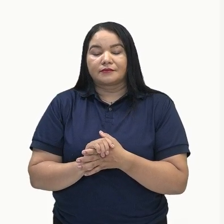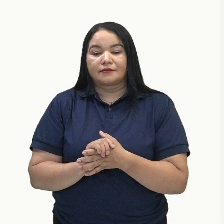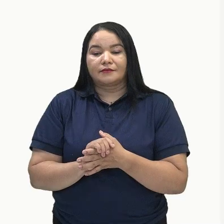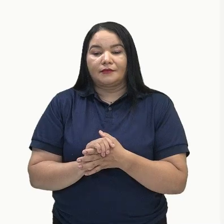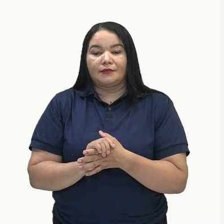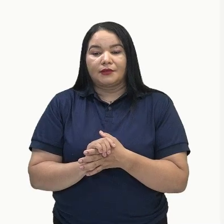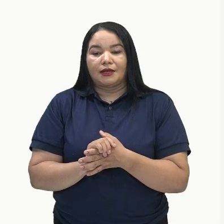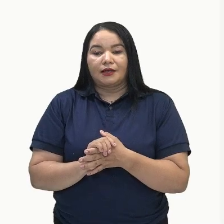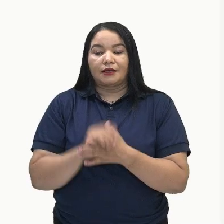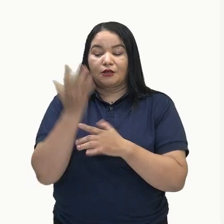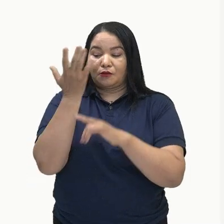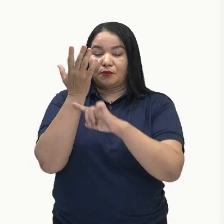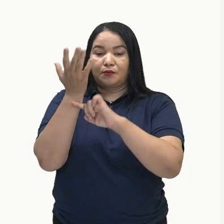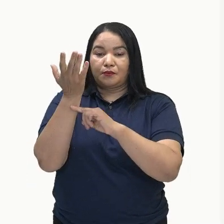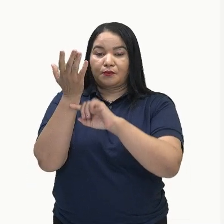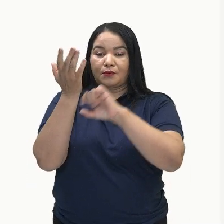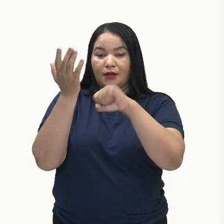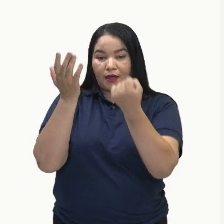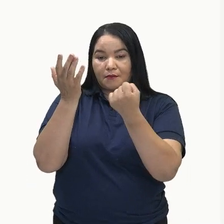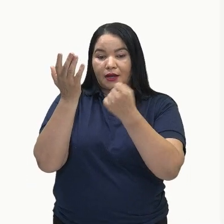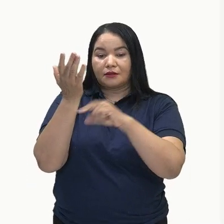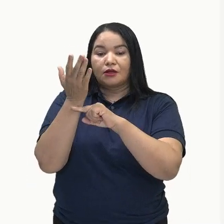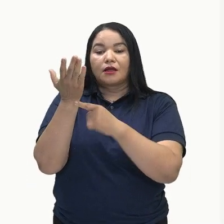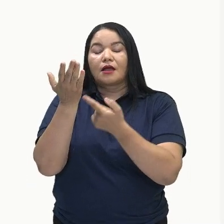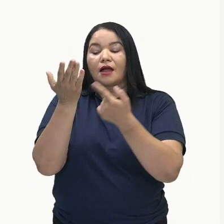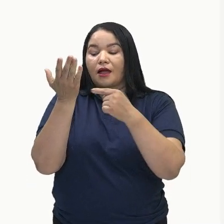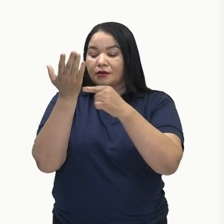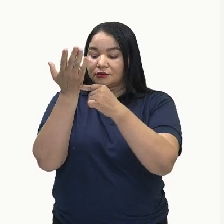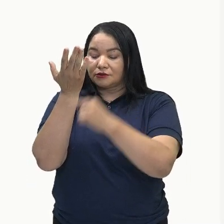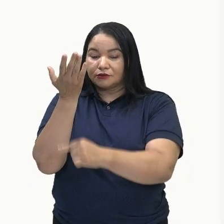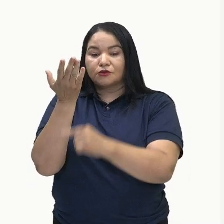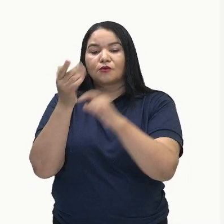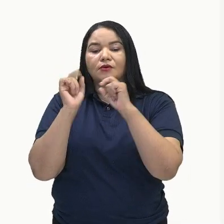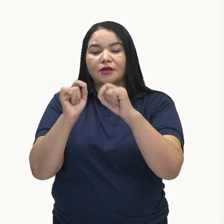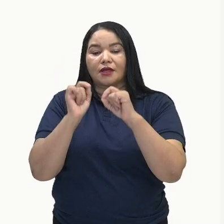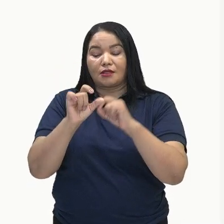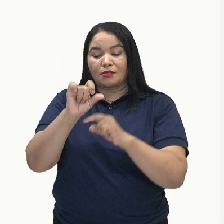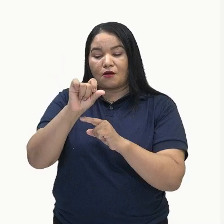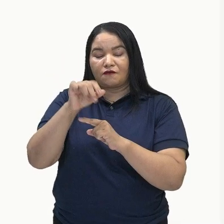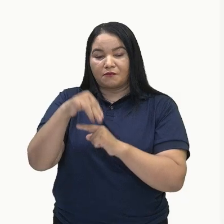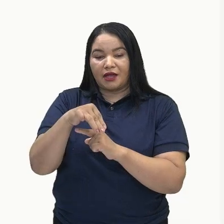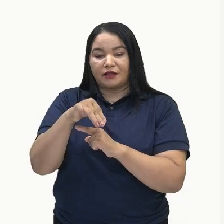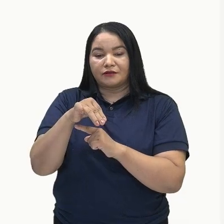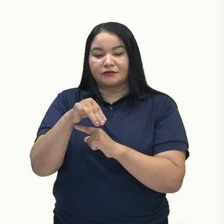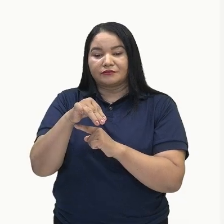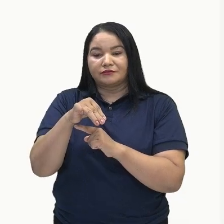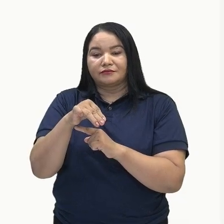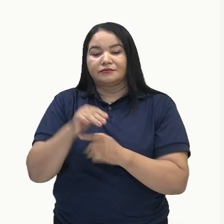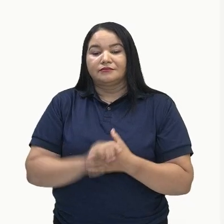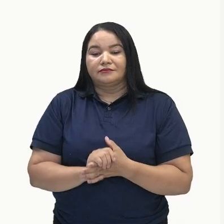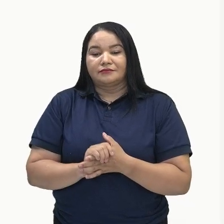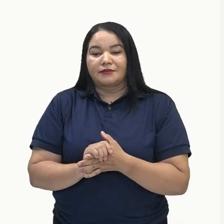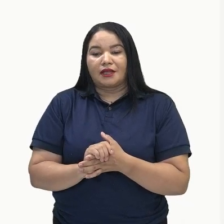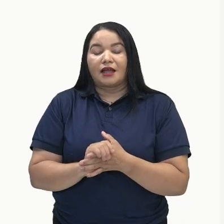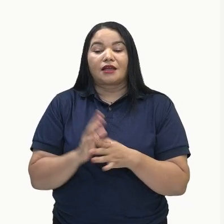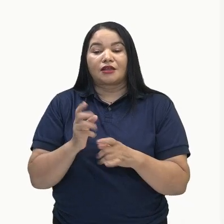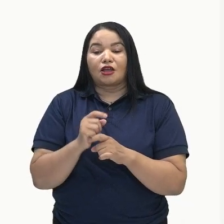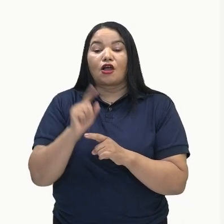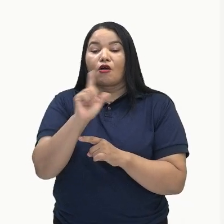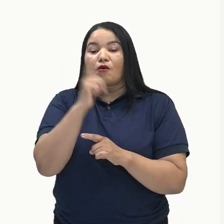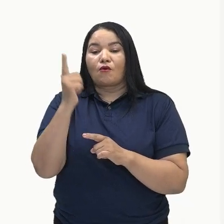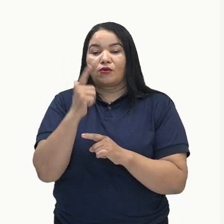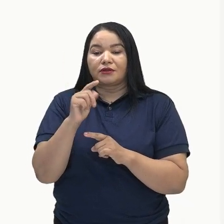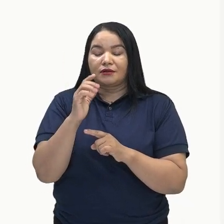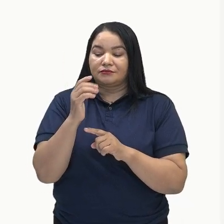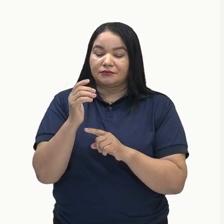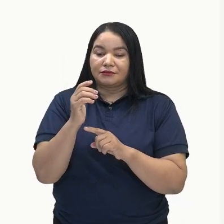da parte quebrada está a 9 metros da base da árvore, qual é a medida da outra parte